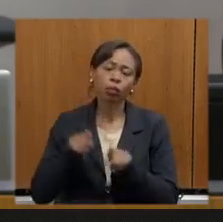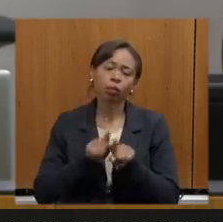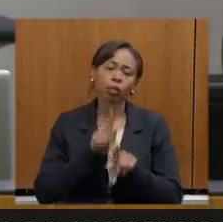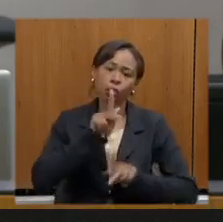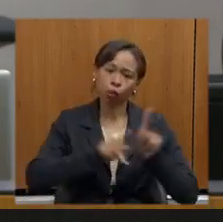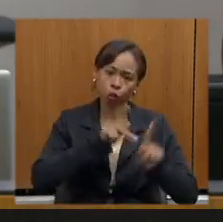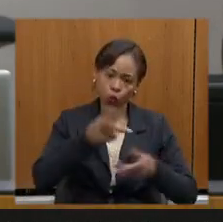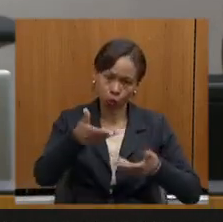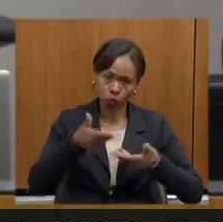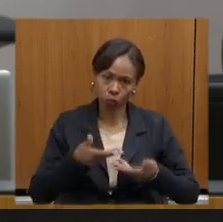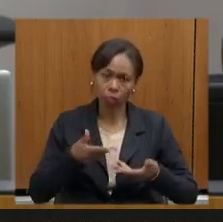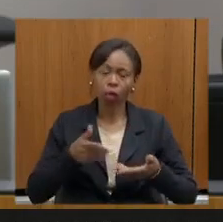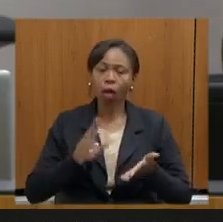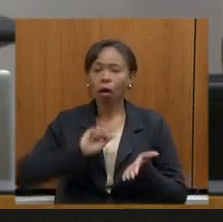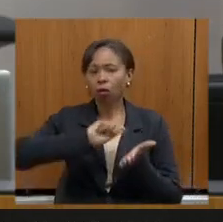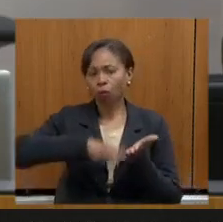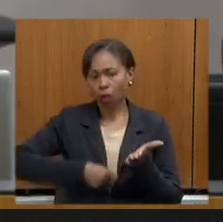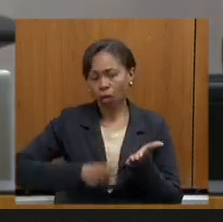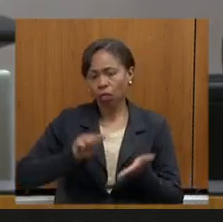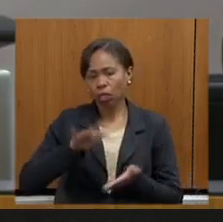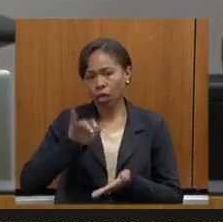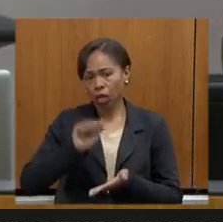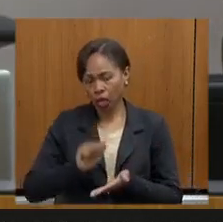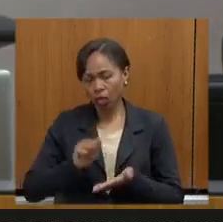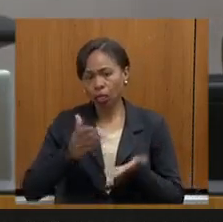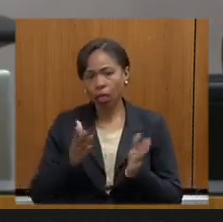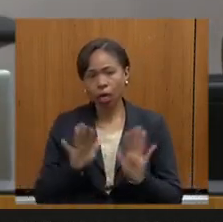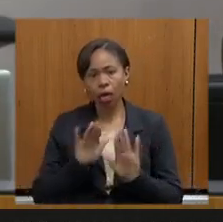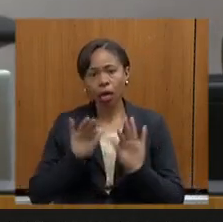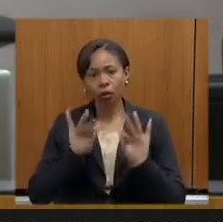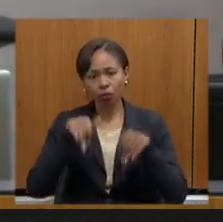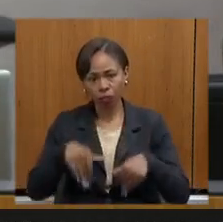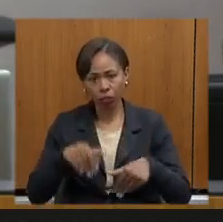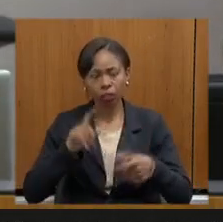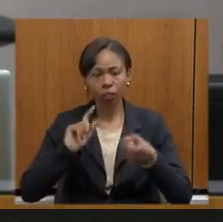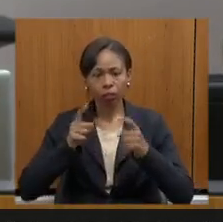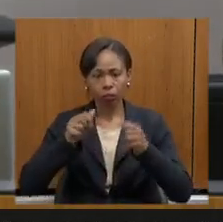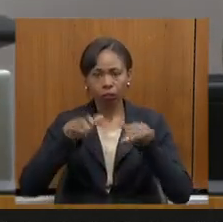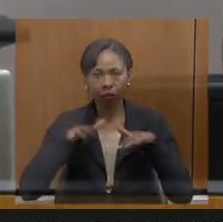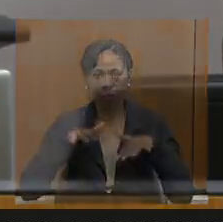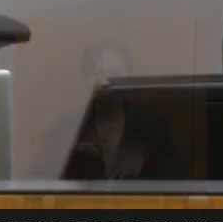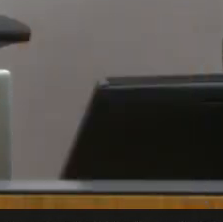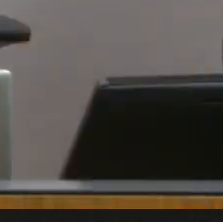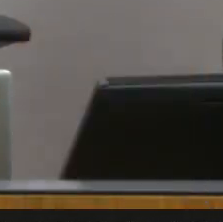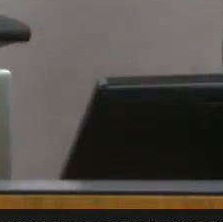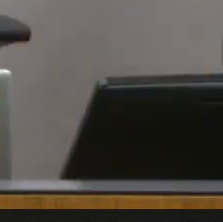dos convidados determina a lavratura da ata e encerra os trabalhos